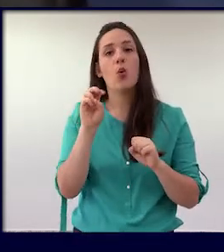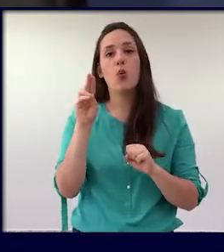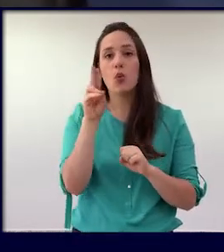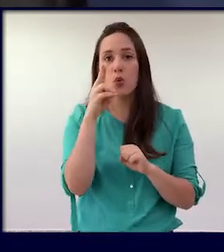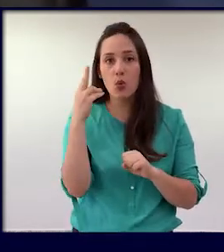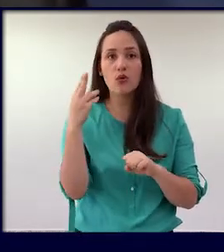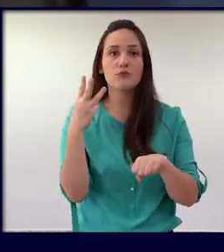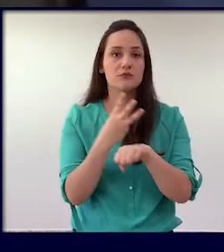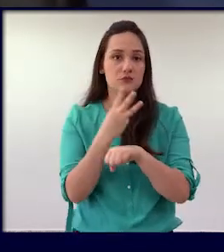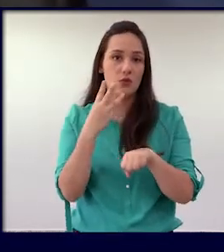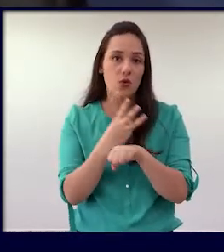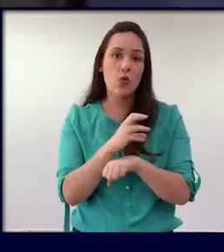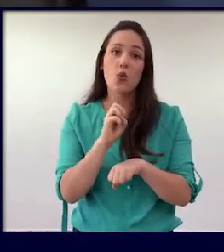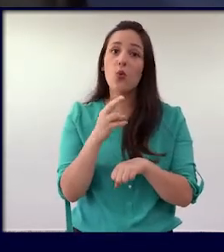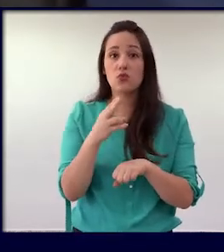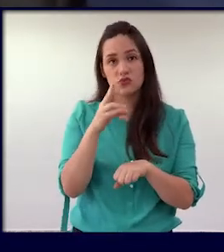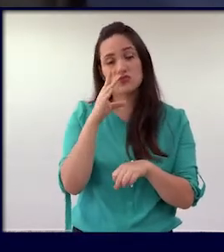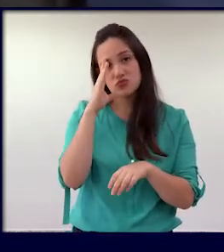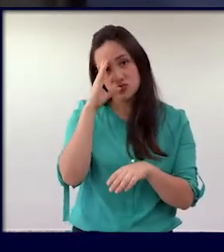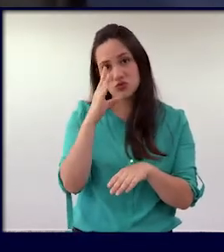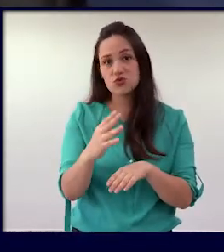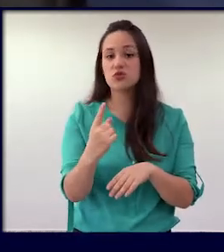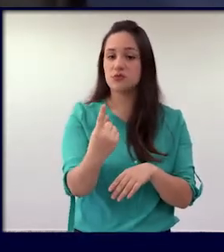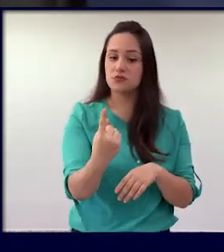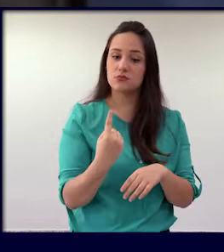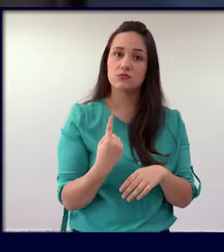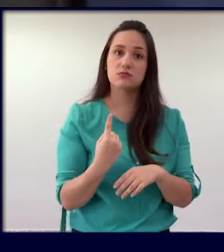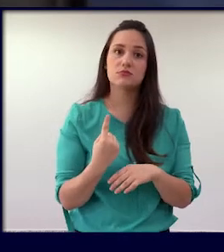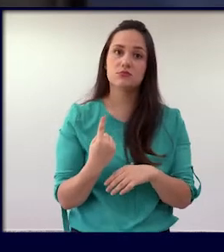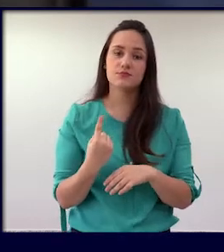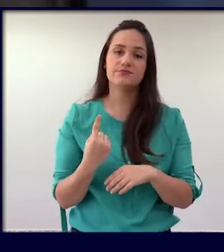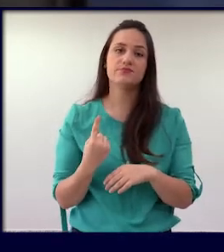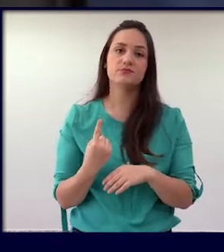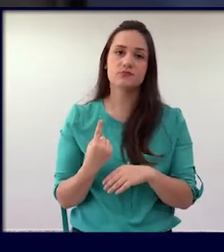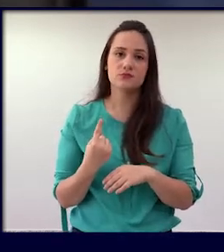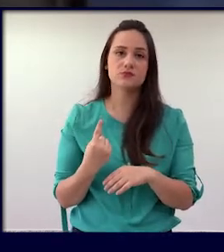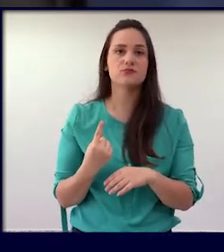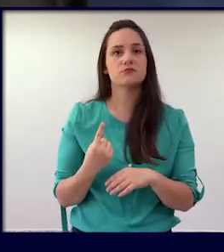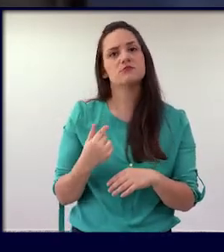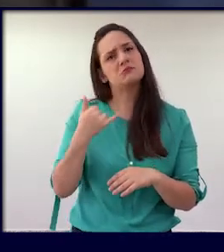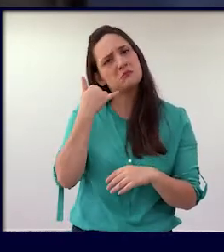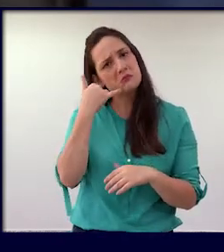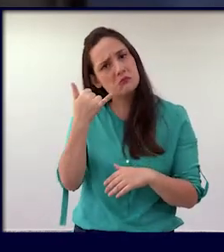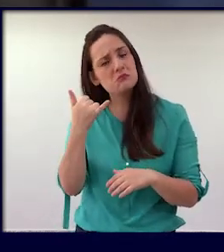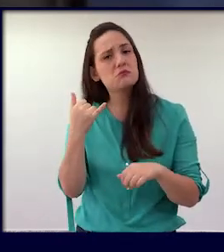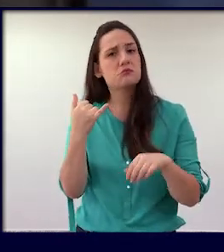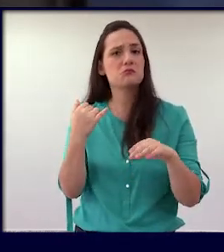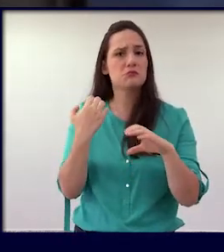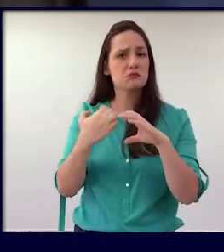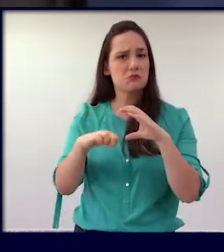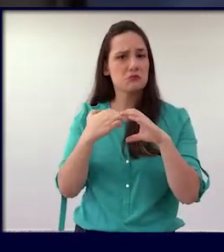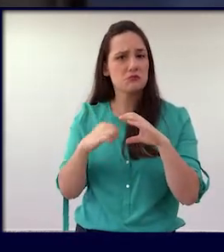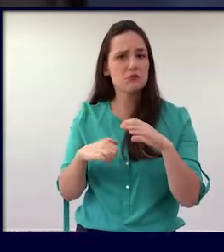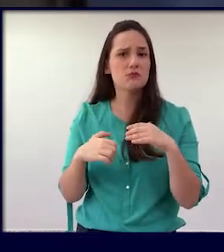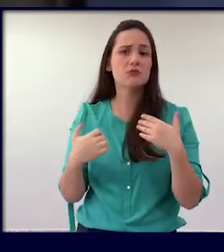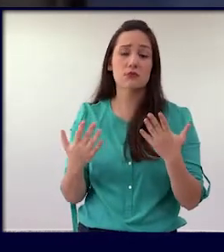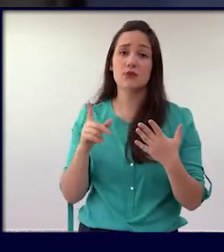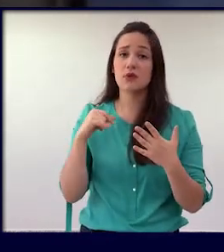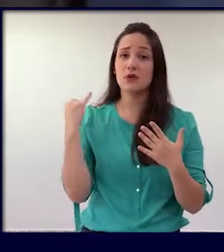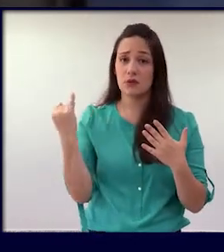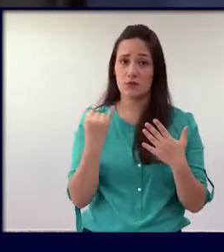telefones, né, de grupos de WhatsApp ou de contato direto com o mesário, por telefone, por